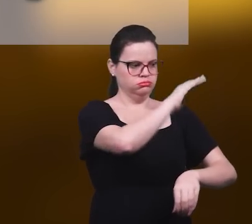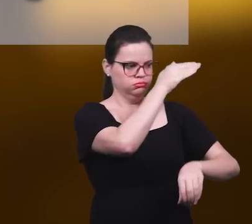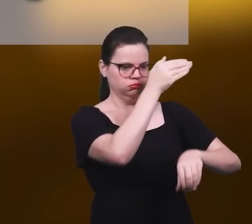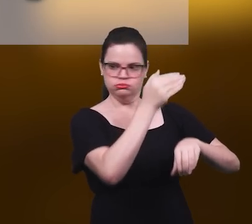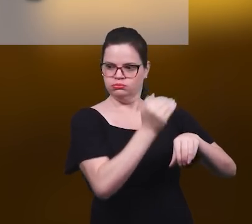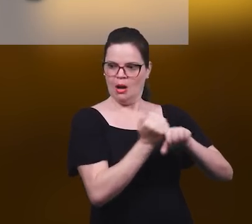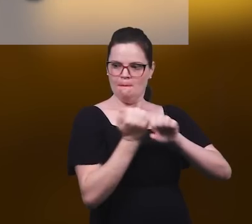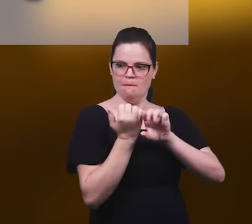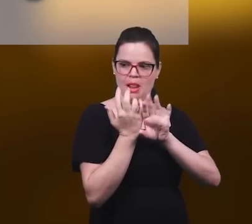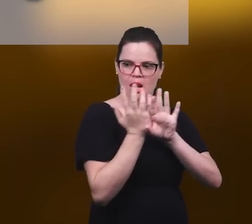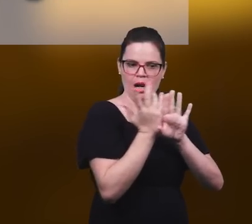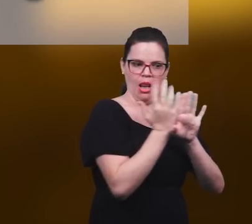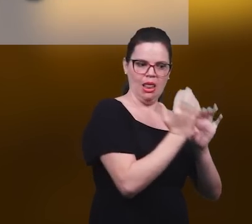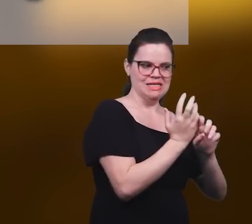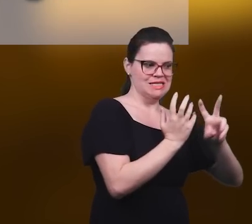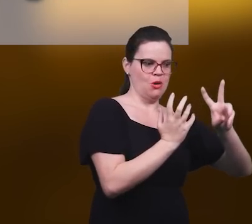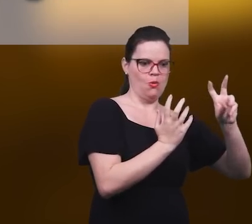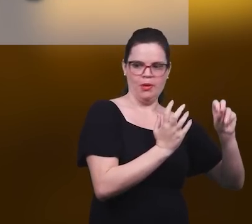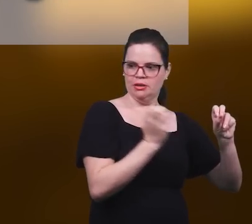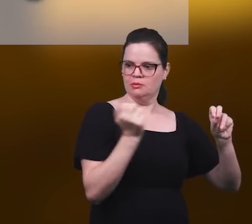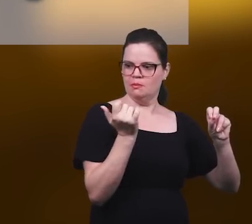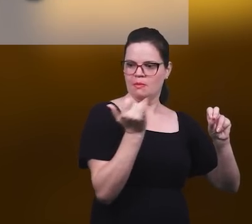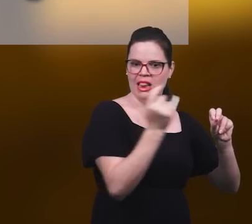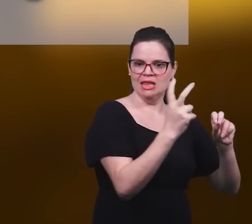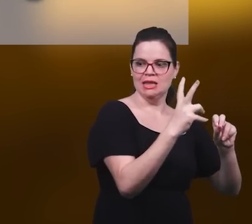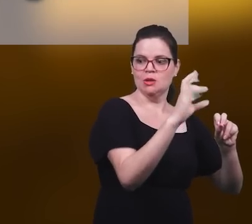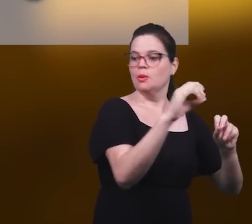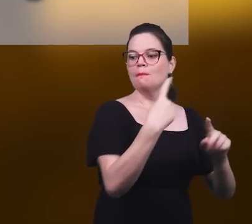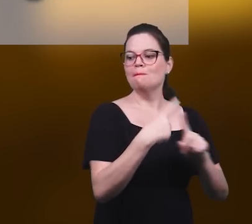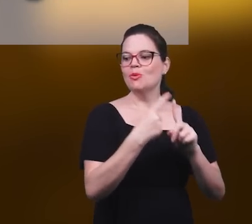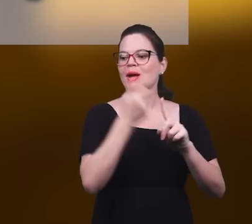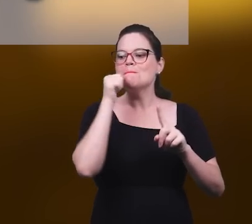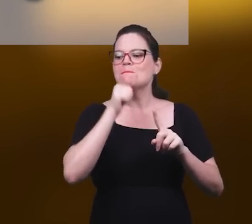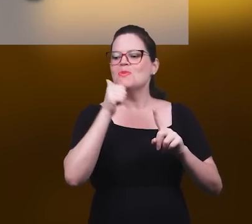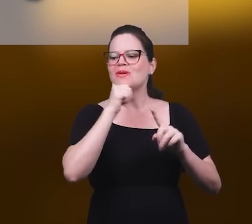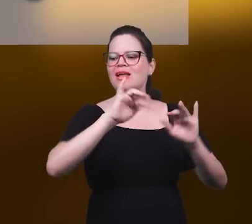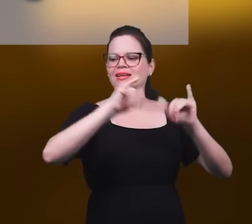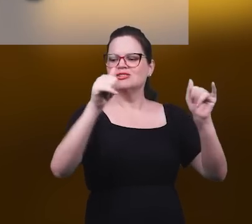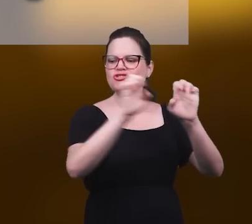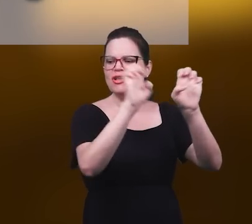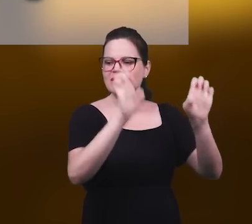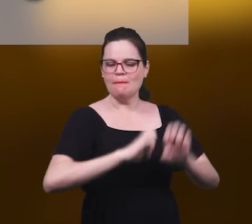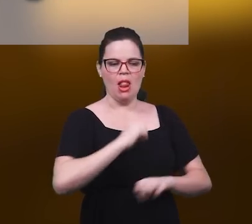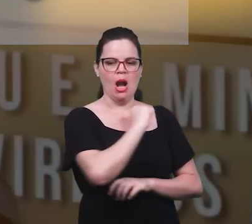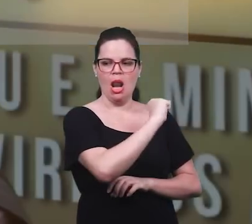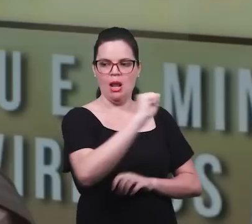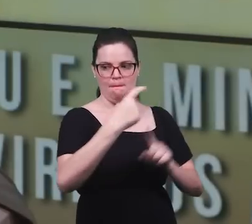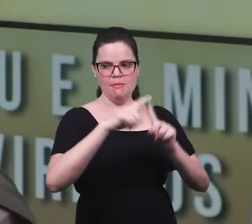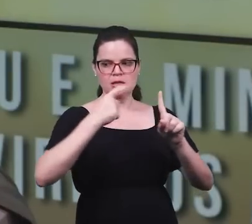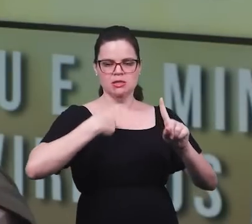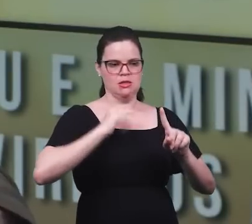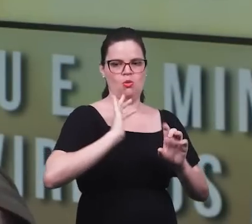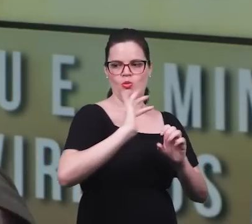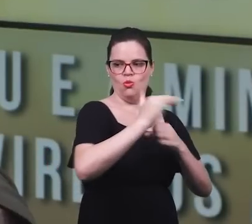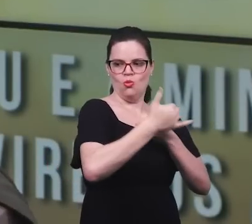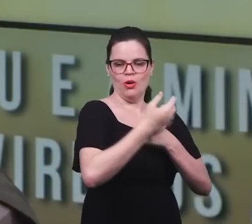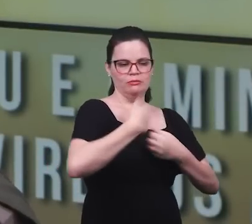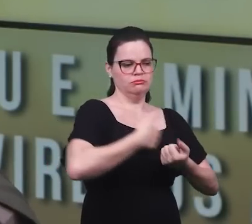em 50 numas covas e os sustentei com pão e água.